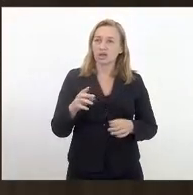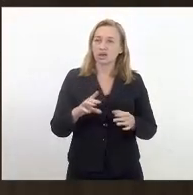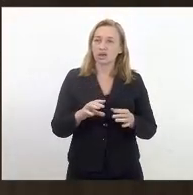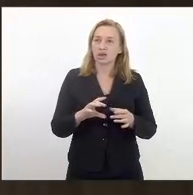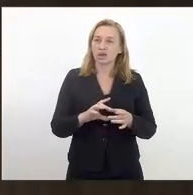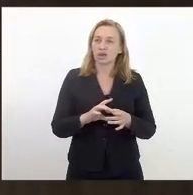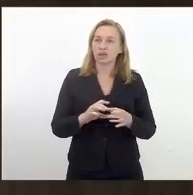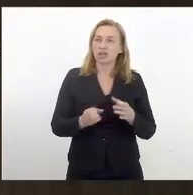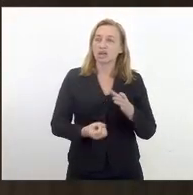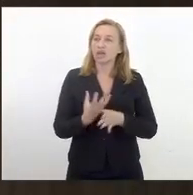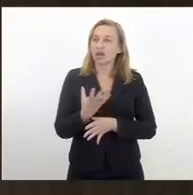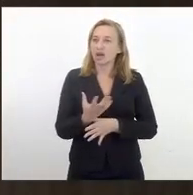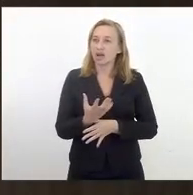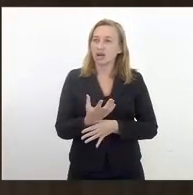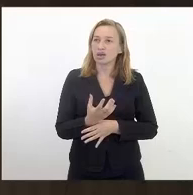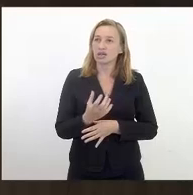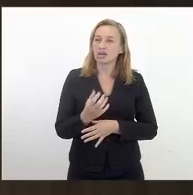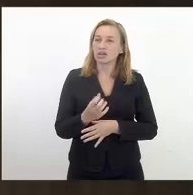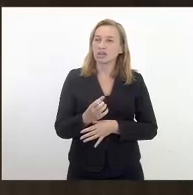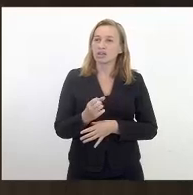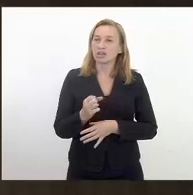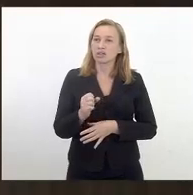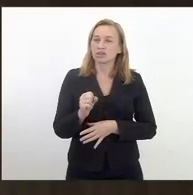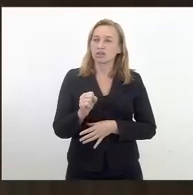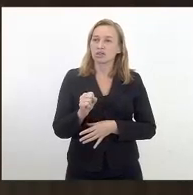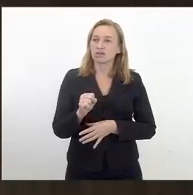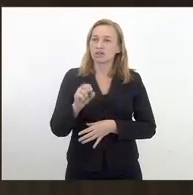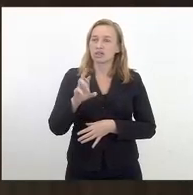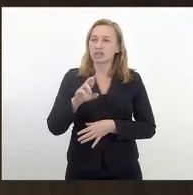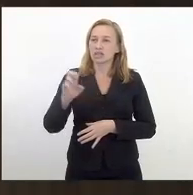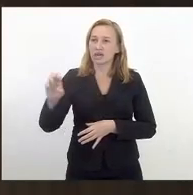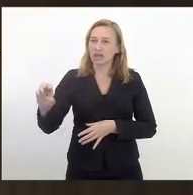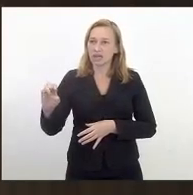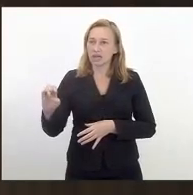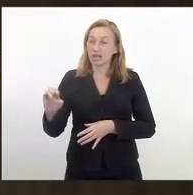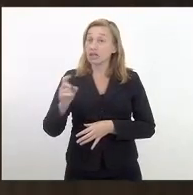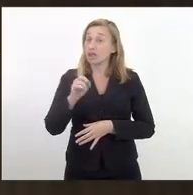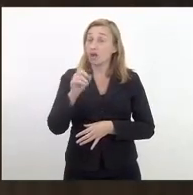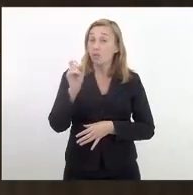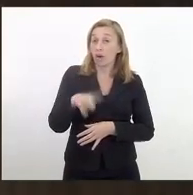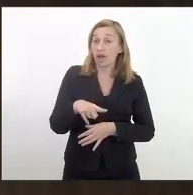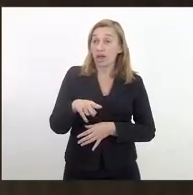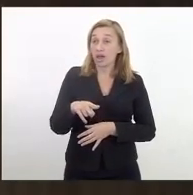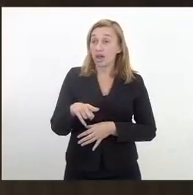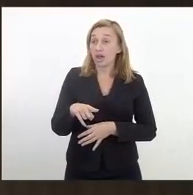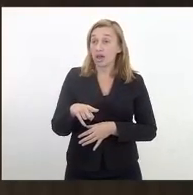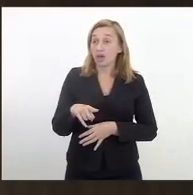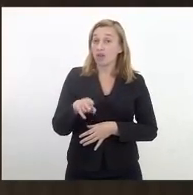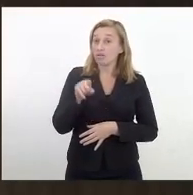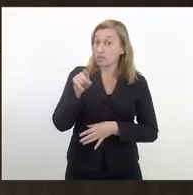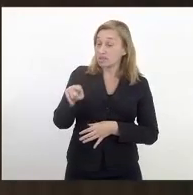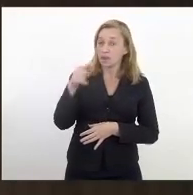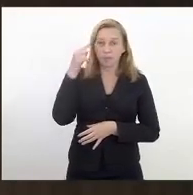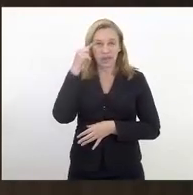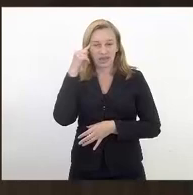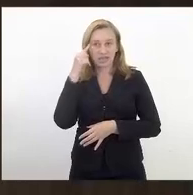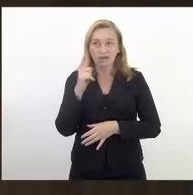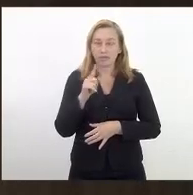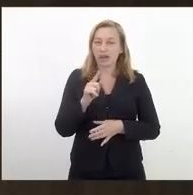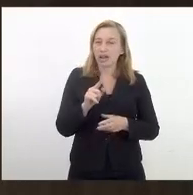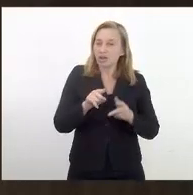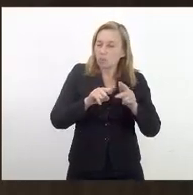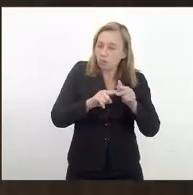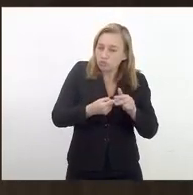genial se a série Não é bem assim para e desmontando algumas falas de algumas